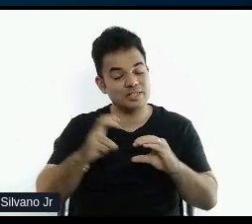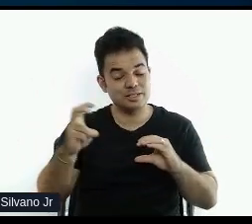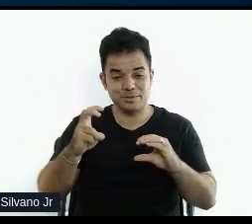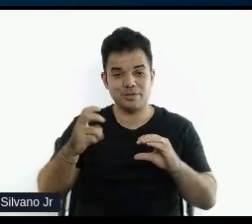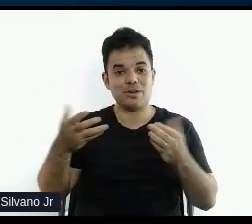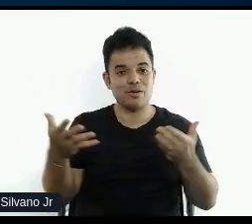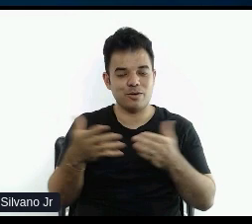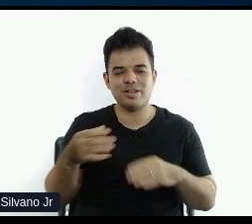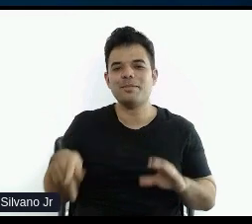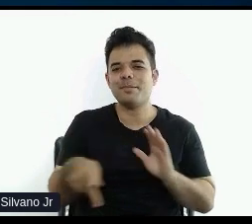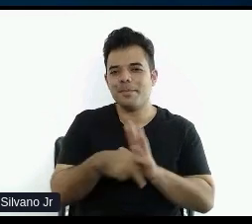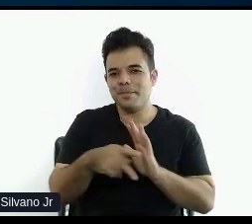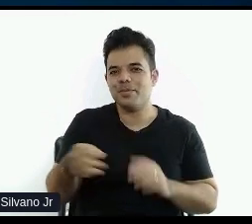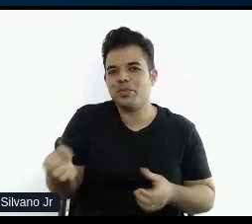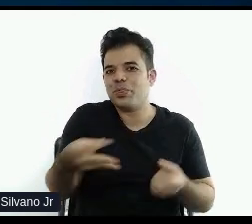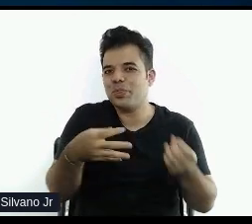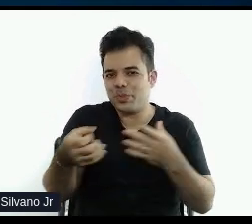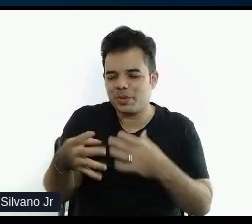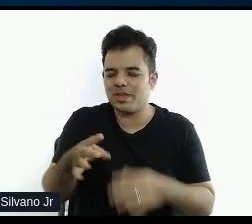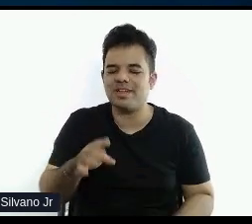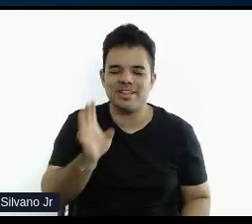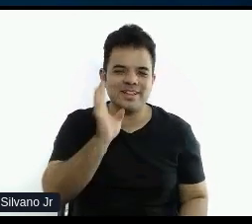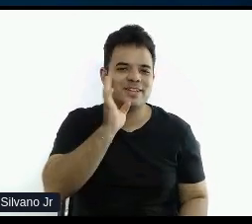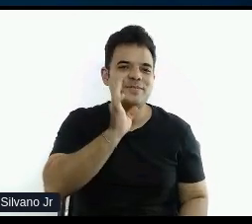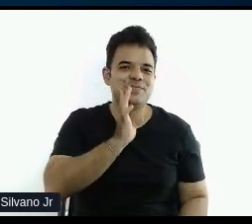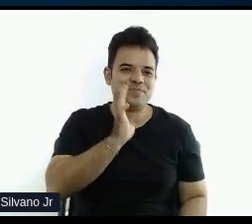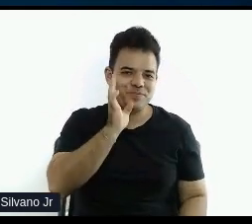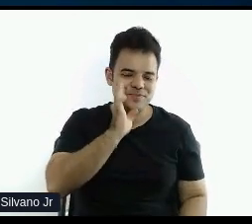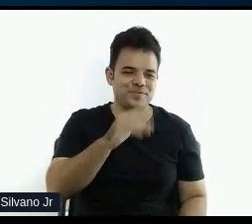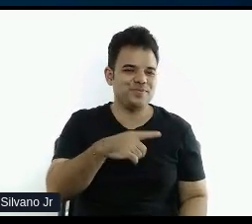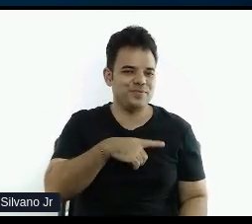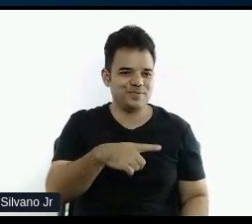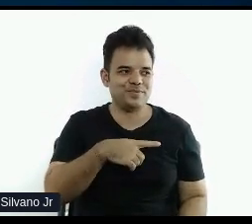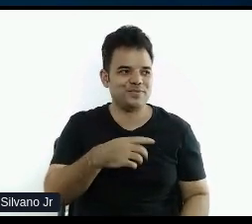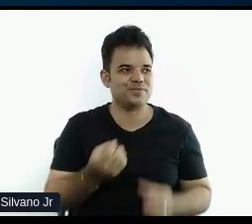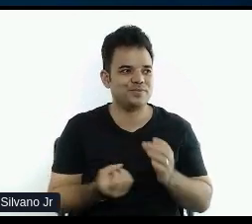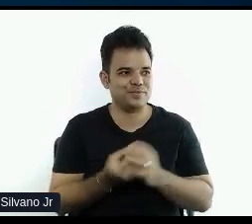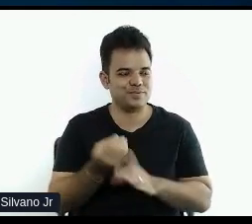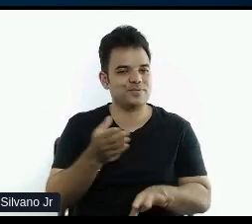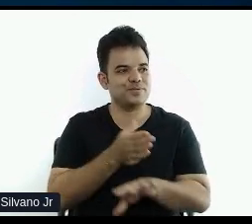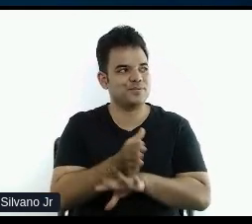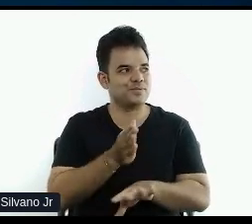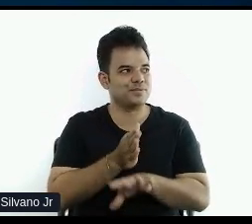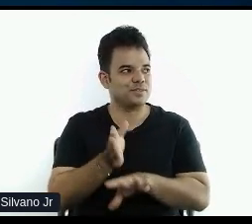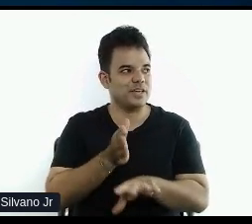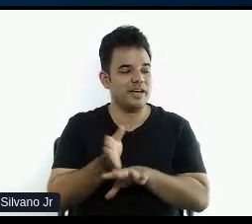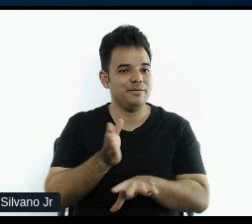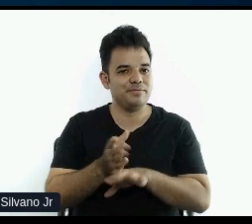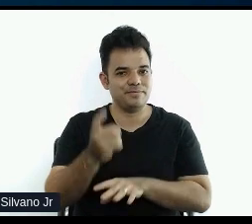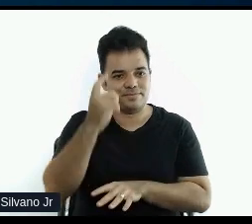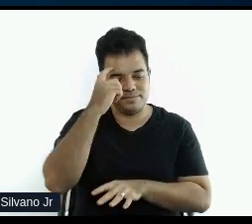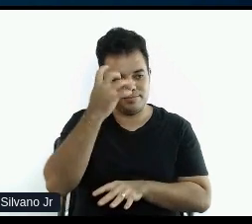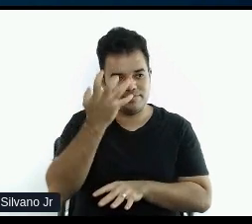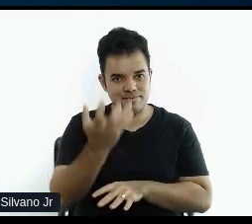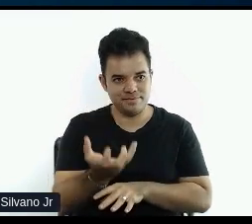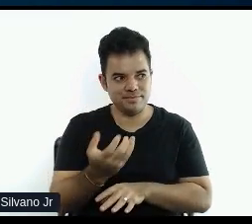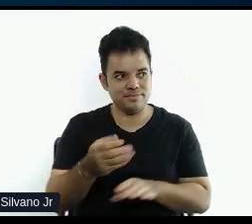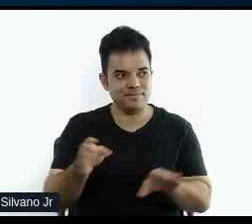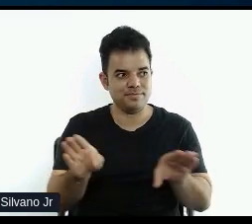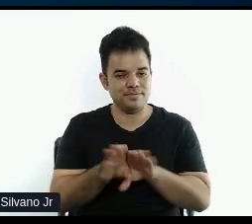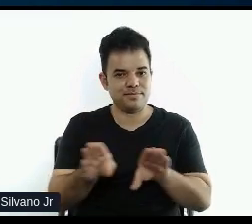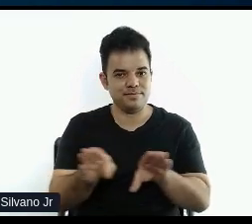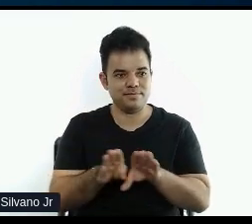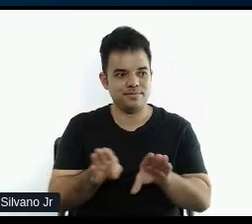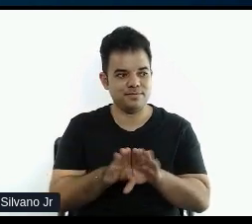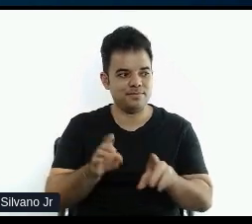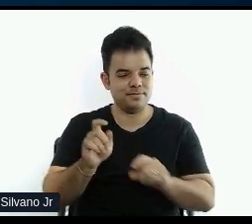na moda aí, né, um assunto bem quente. Estava na trilha de inteligência artificial hoje pela manhã, basicamente toda a palestra